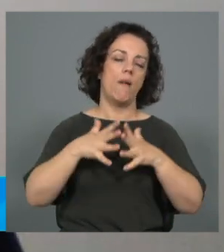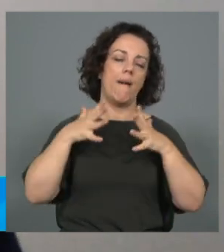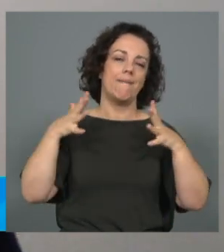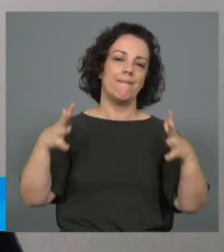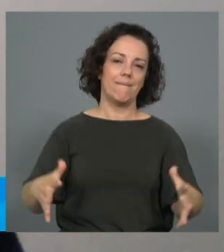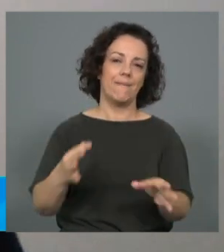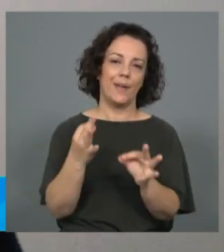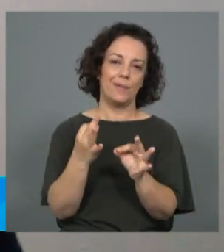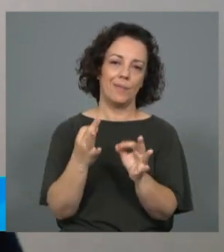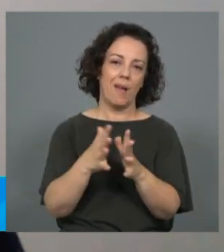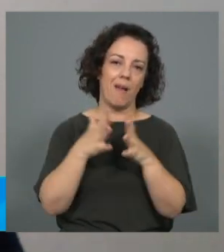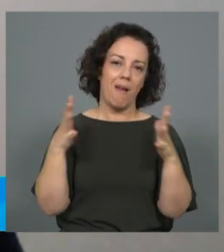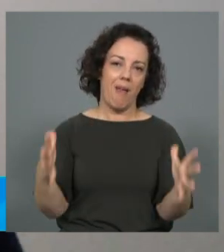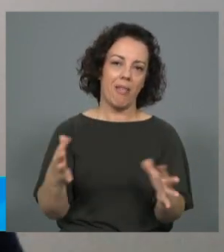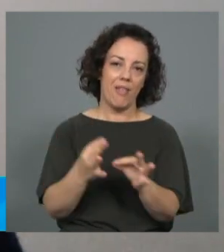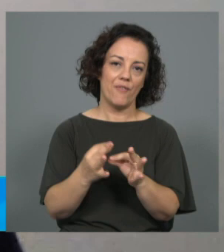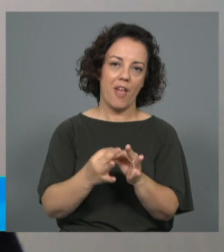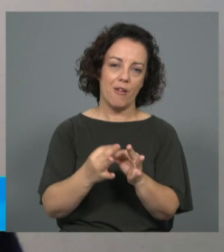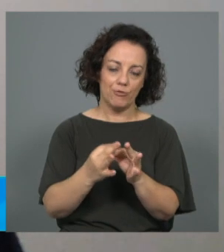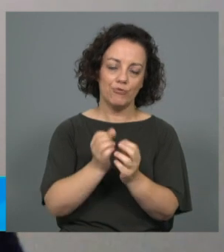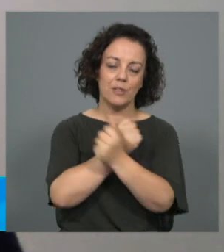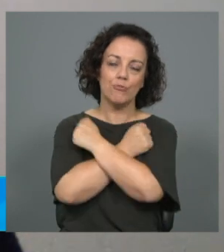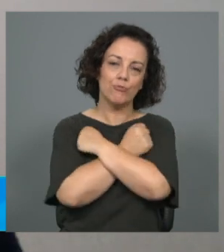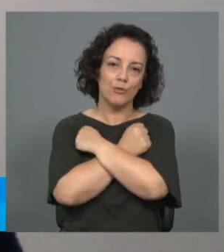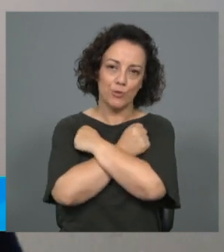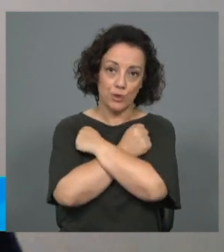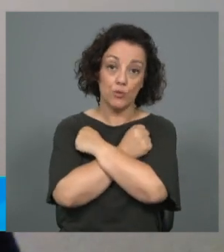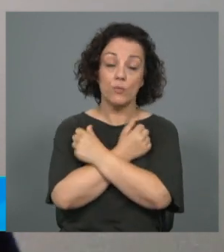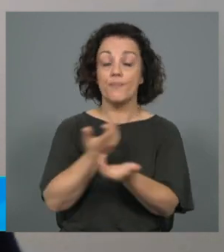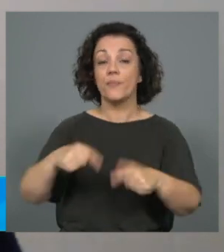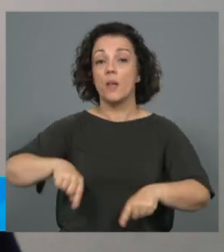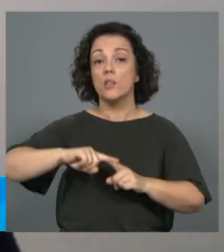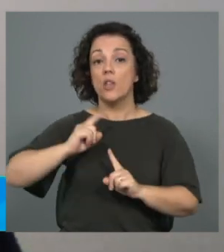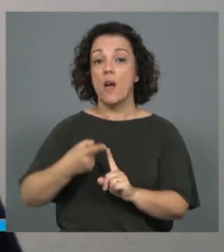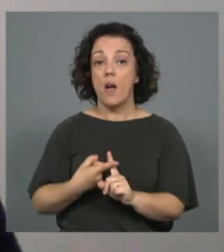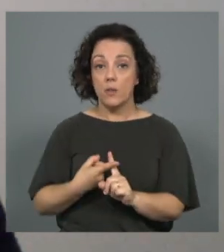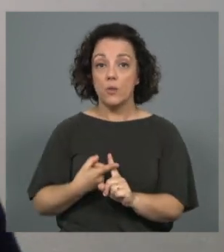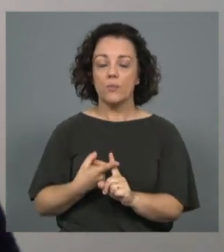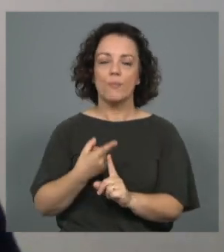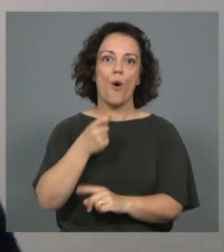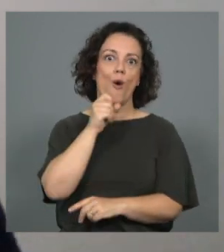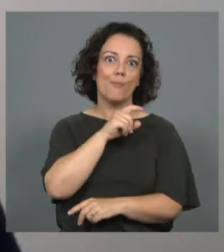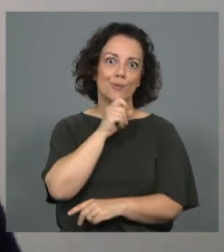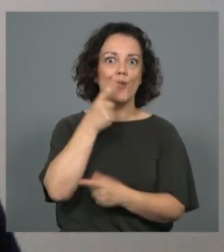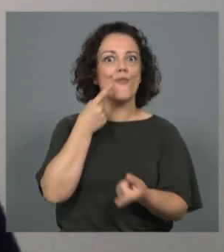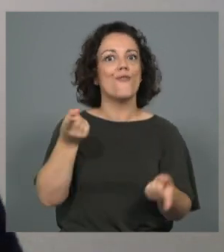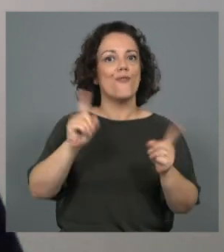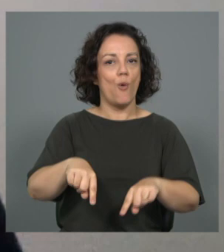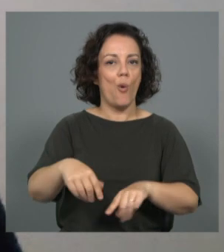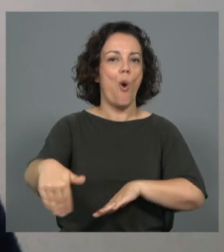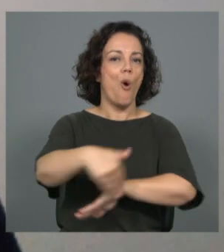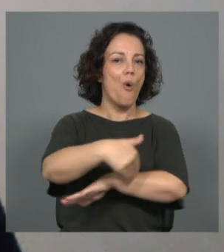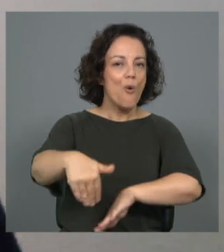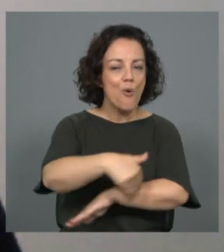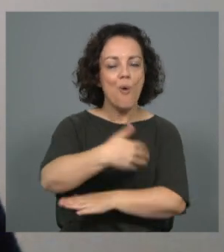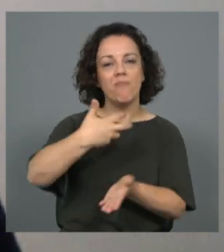é a festa em honra do Senhor Santo Cristo dos Milagres, este ano temos esta nova oportunidade de sairmos à rua, de